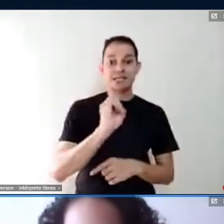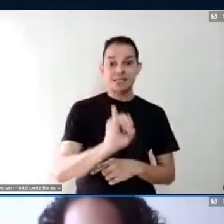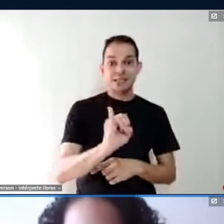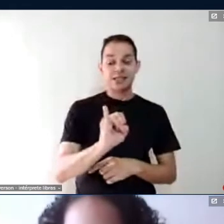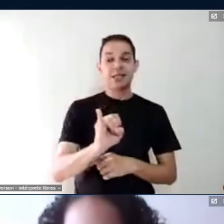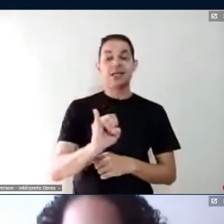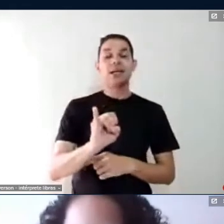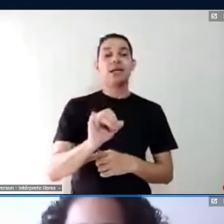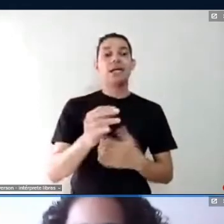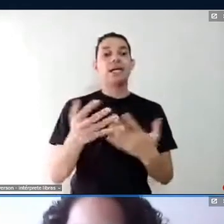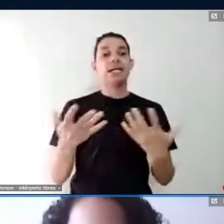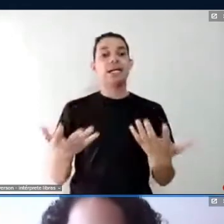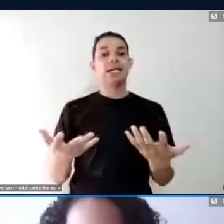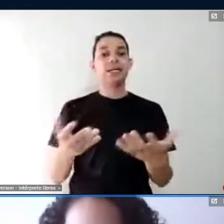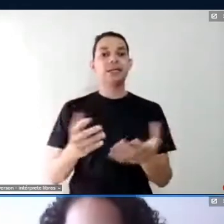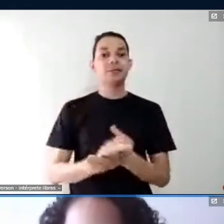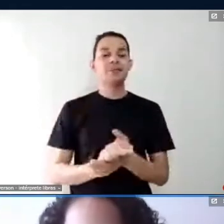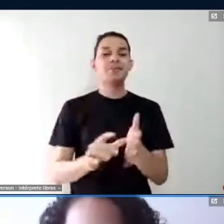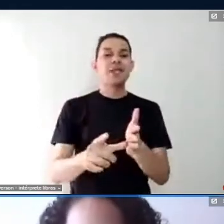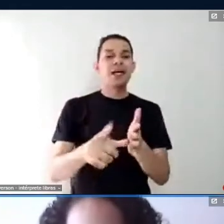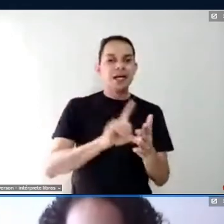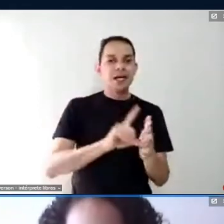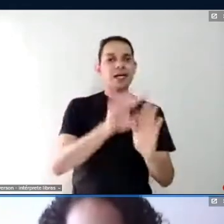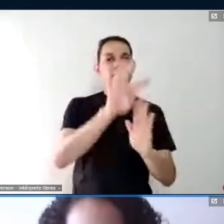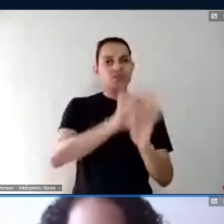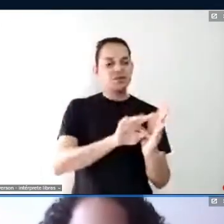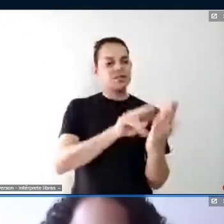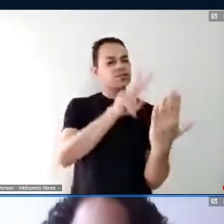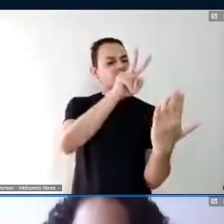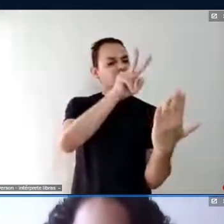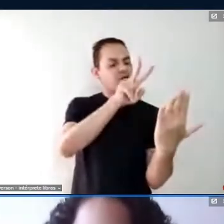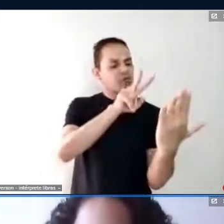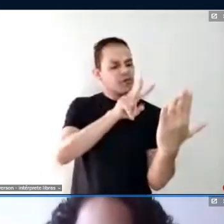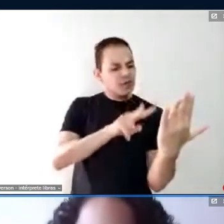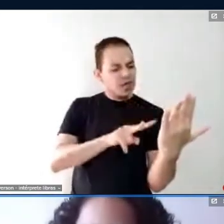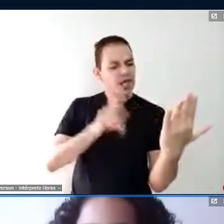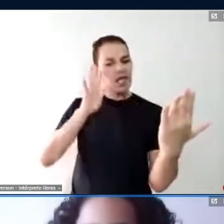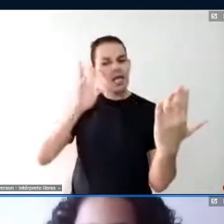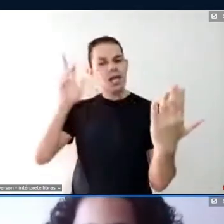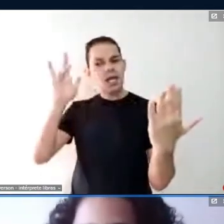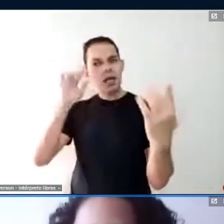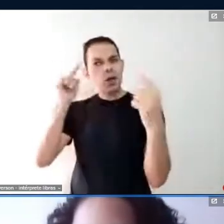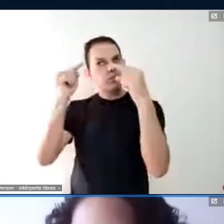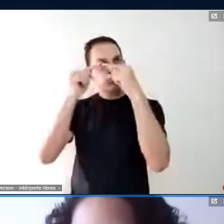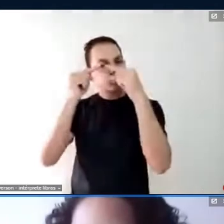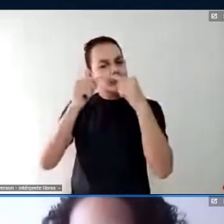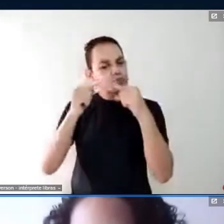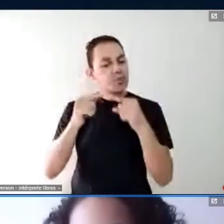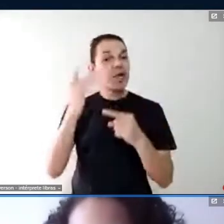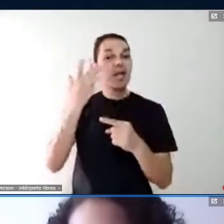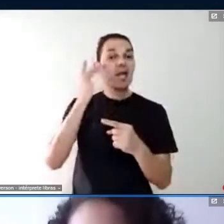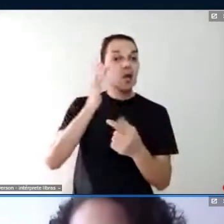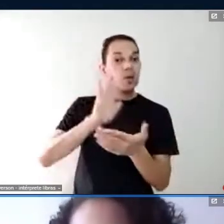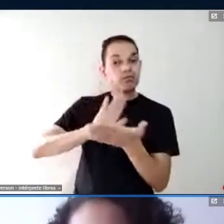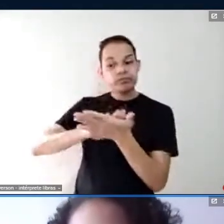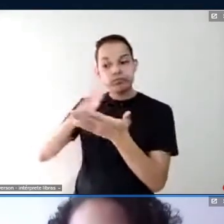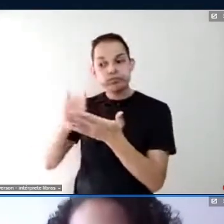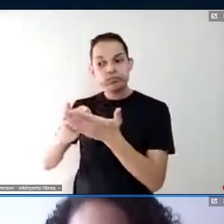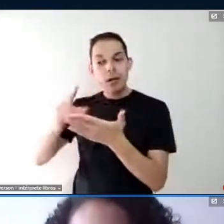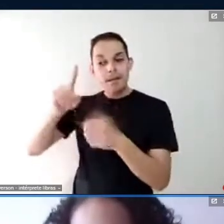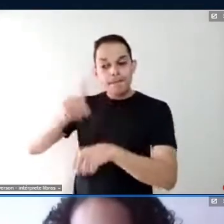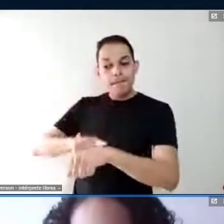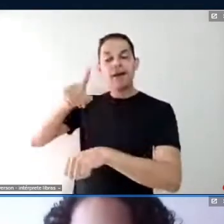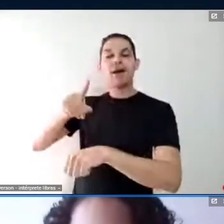uns minutinhos antes para poder se preparar melhor, eu acho que a interpretação à prima vista poderia ser